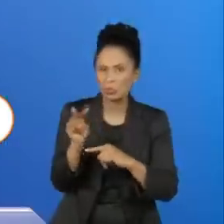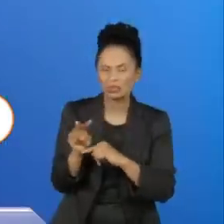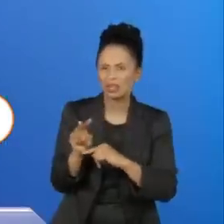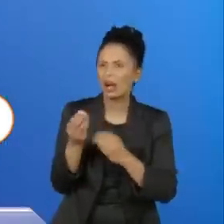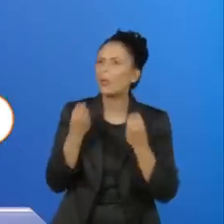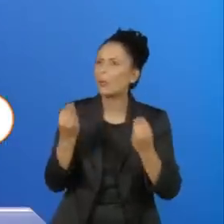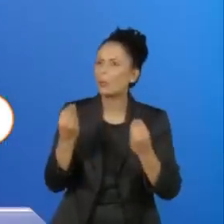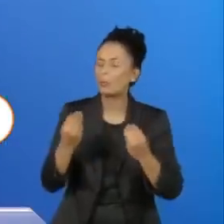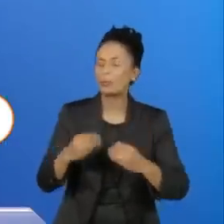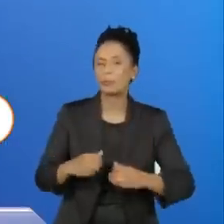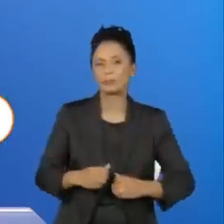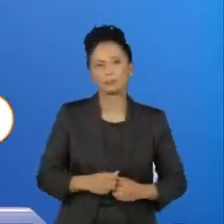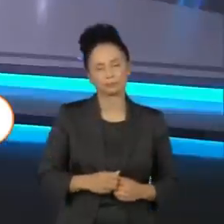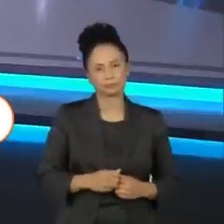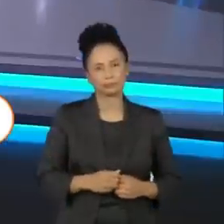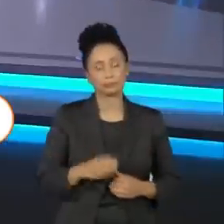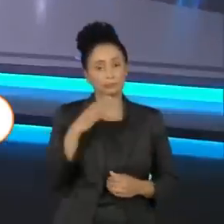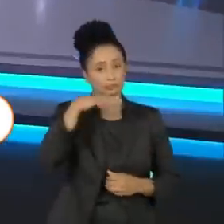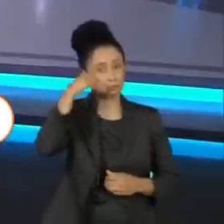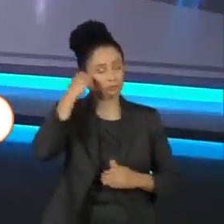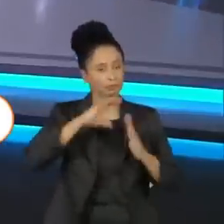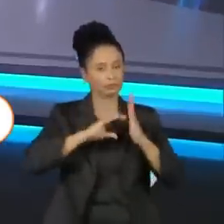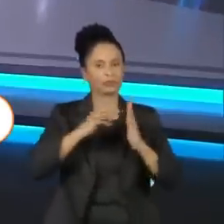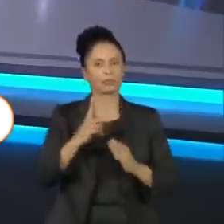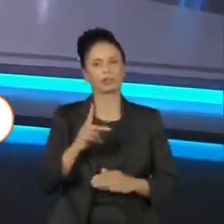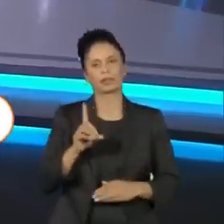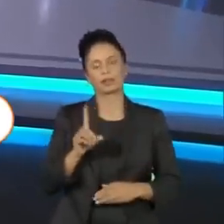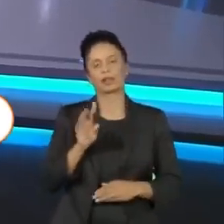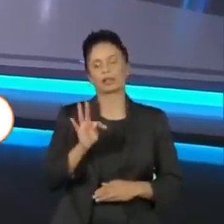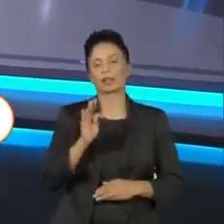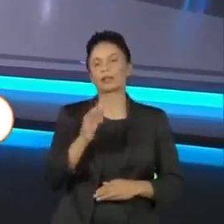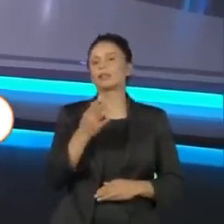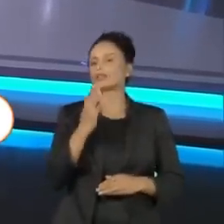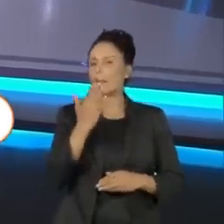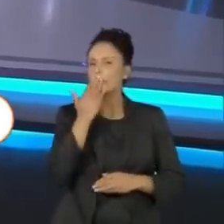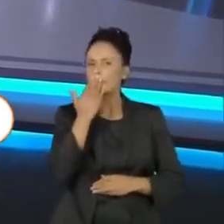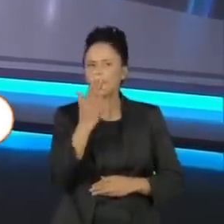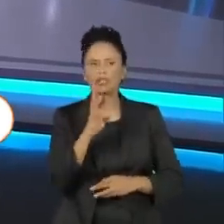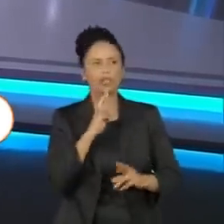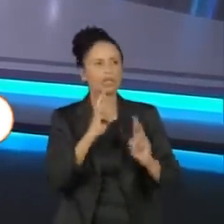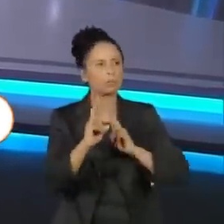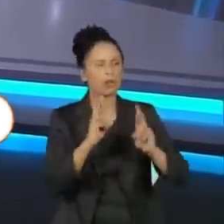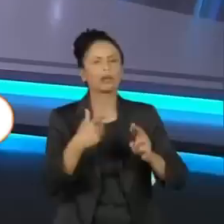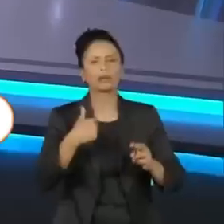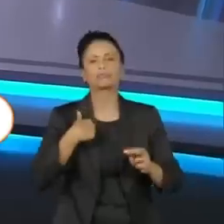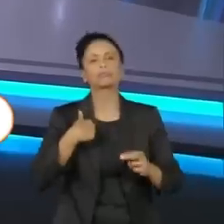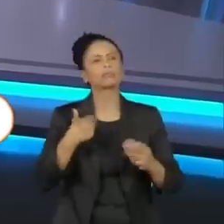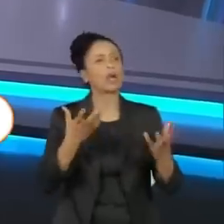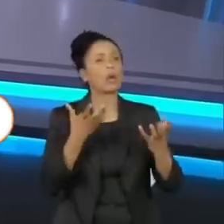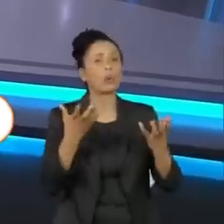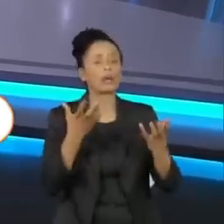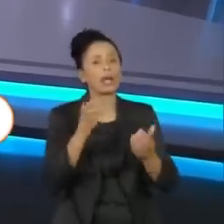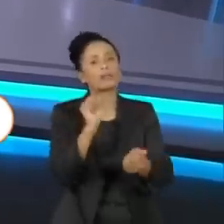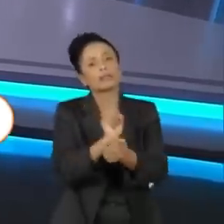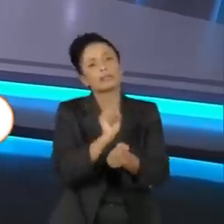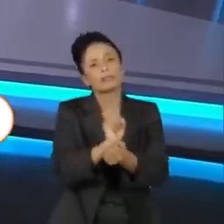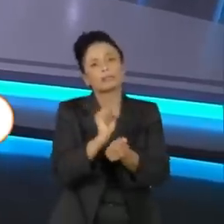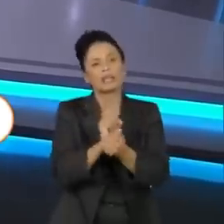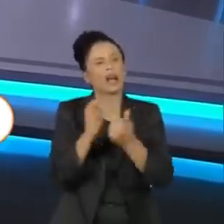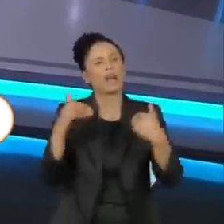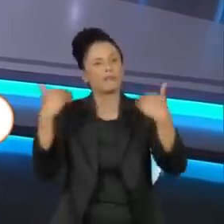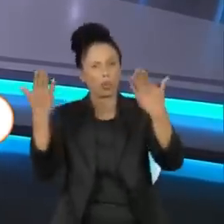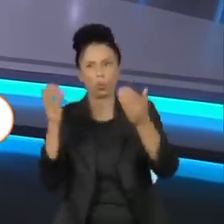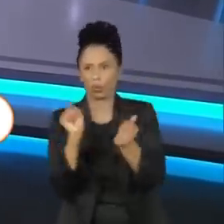buraco Ciro Gomes do PDT ao ver tantos pedidos de resposta pediu ao mediador se podia esperar fora do